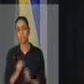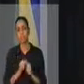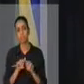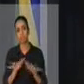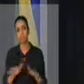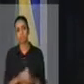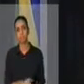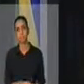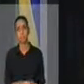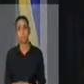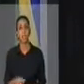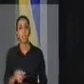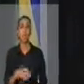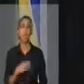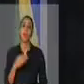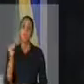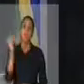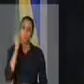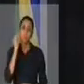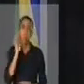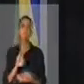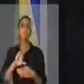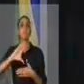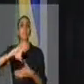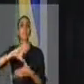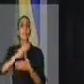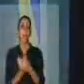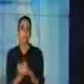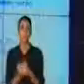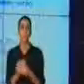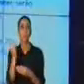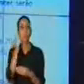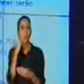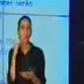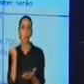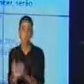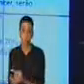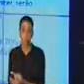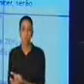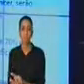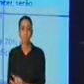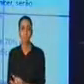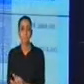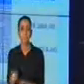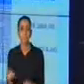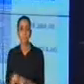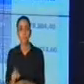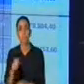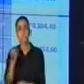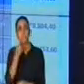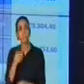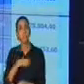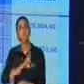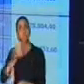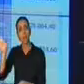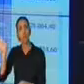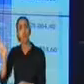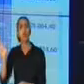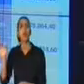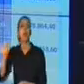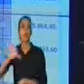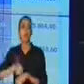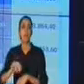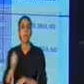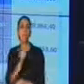estamos negociando compra conjunta com o Mercosul para aumentar volume e reduzir custos. Estarei sexta-feira em Buenos Aires, numa reunião de